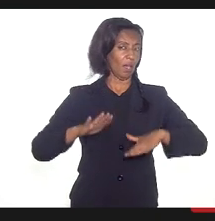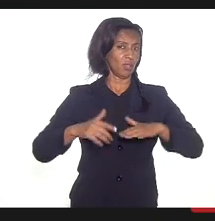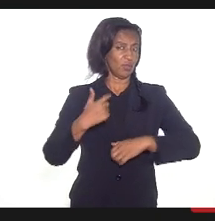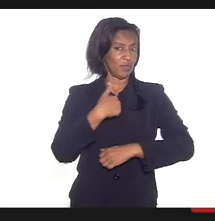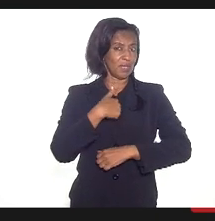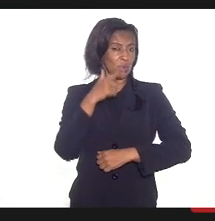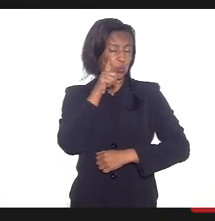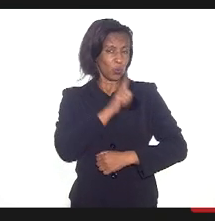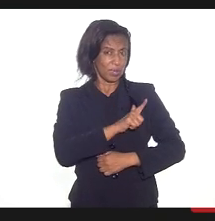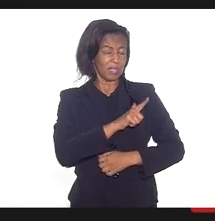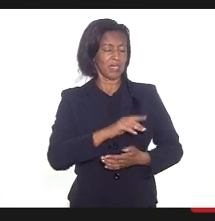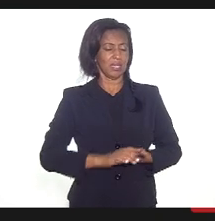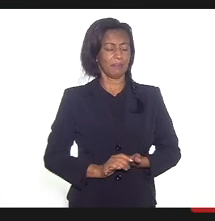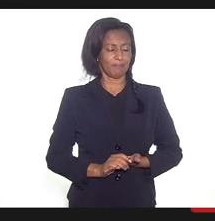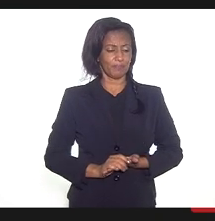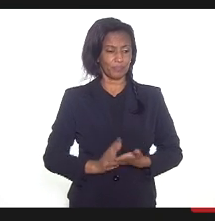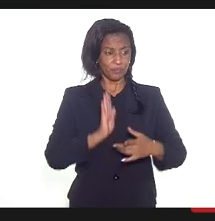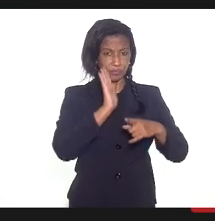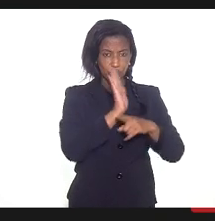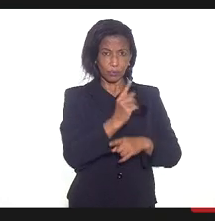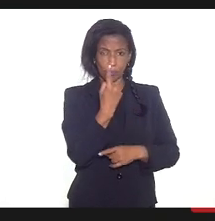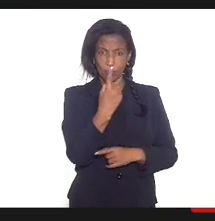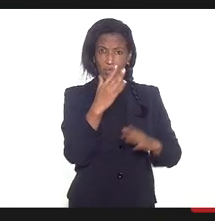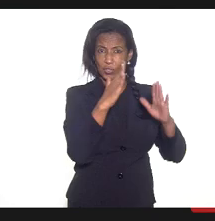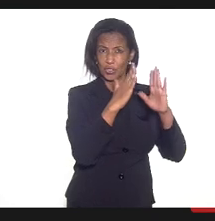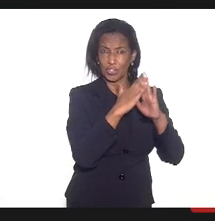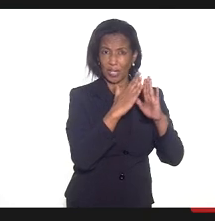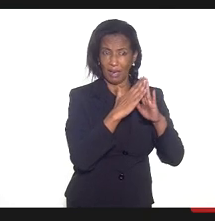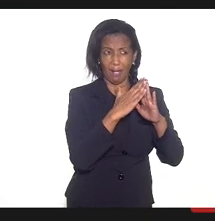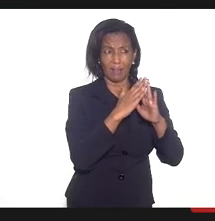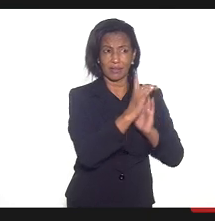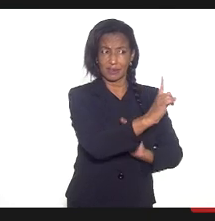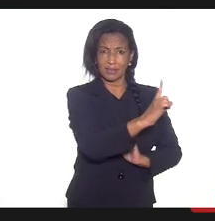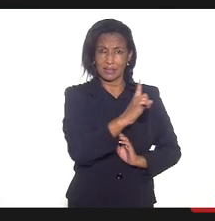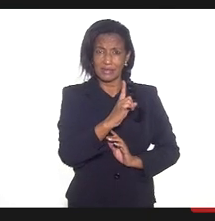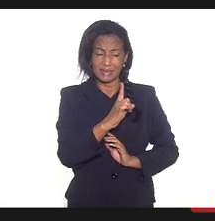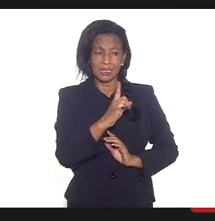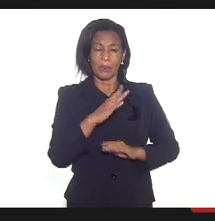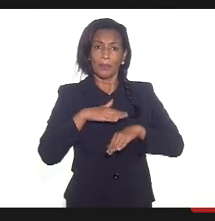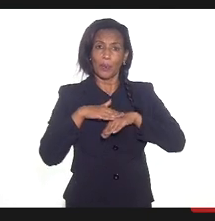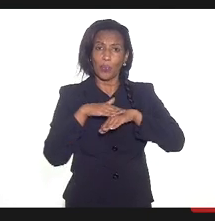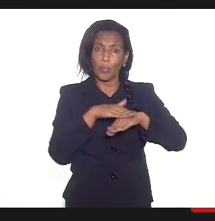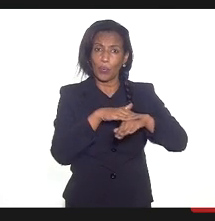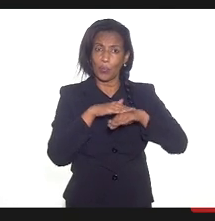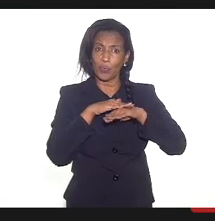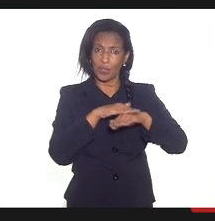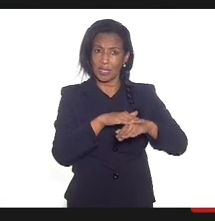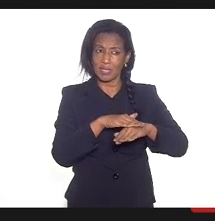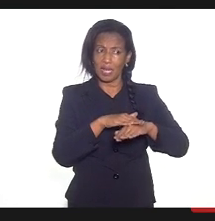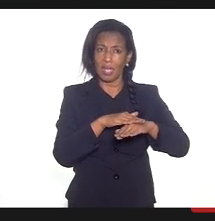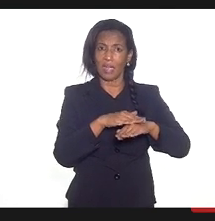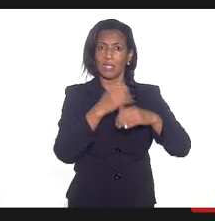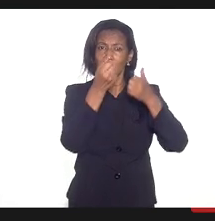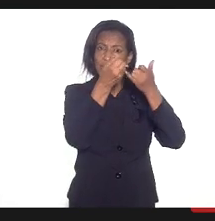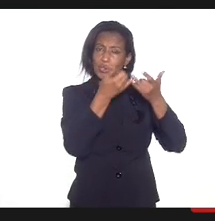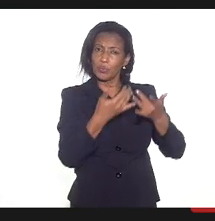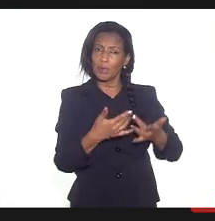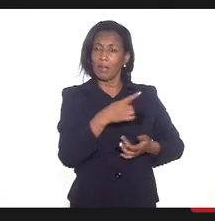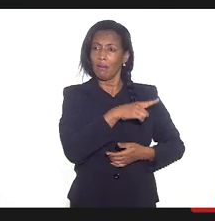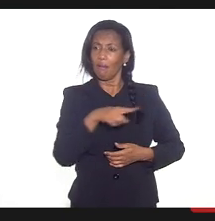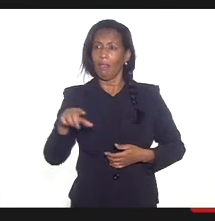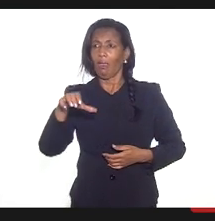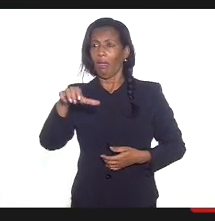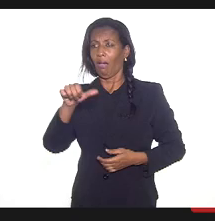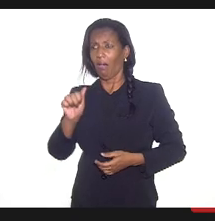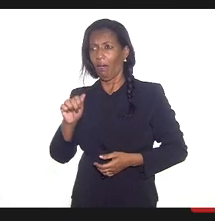eu consegui tirar uma de casa para pelo menos conversar com ela e encaminhar para o CAPS, mas nem sempre a gente